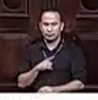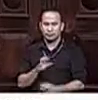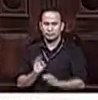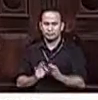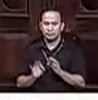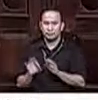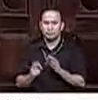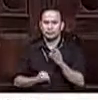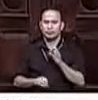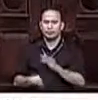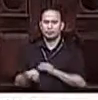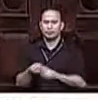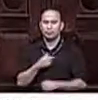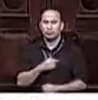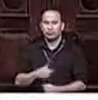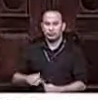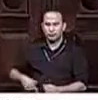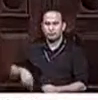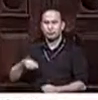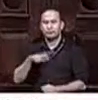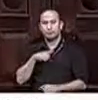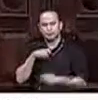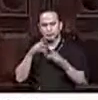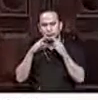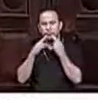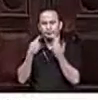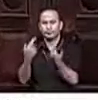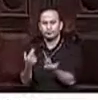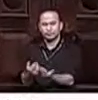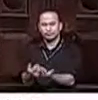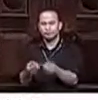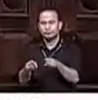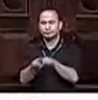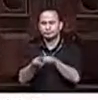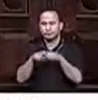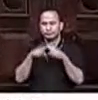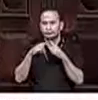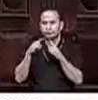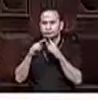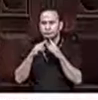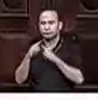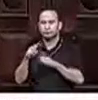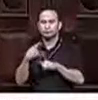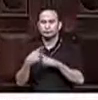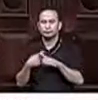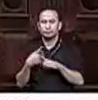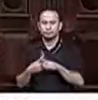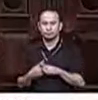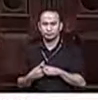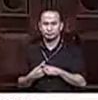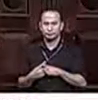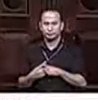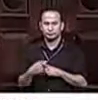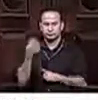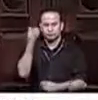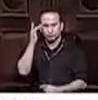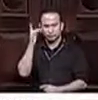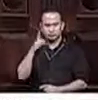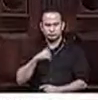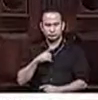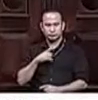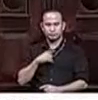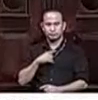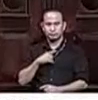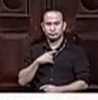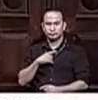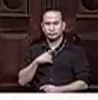pelo governo, tentem se reunir e também até discutir, porque cabe também, eu acho, a gente que tem negado e